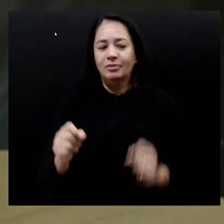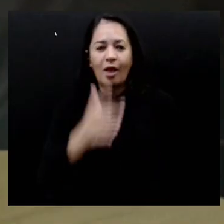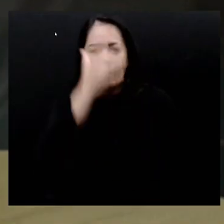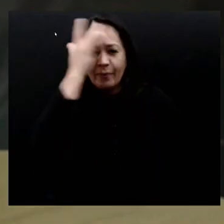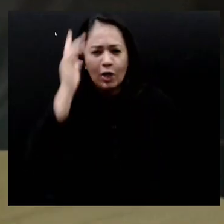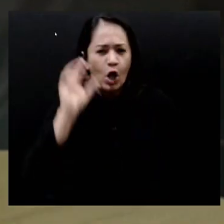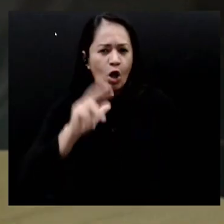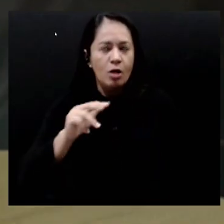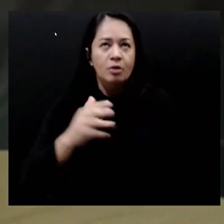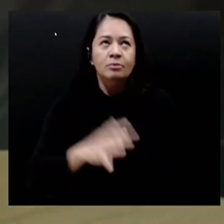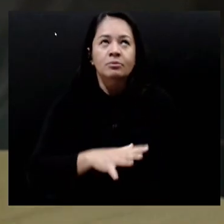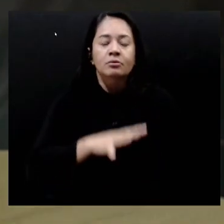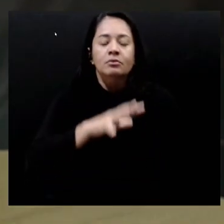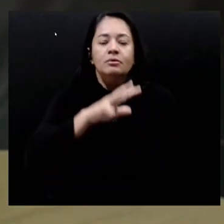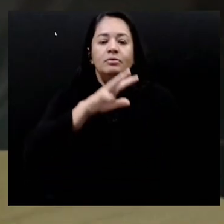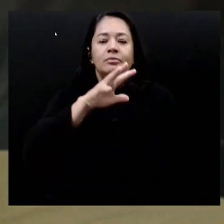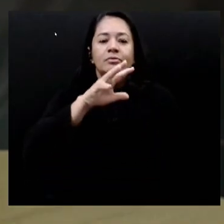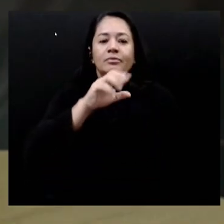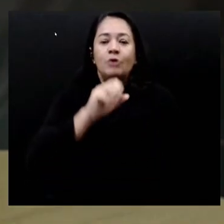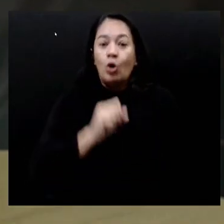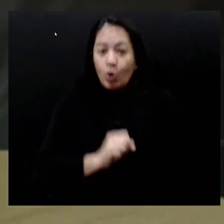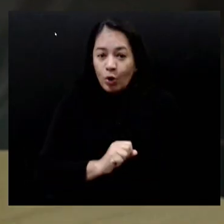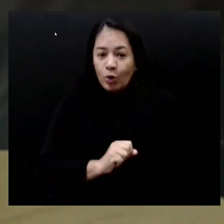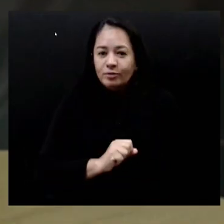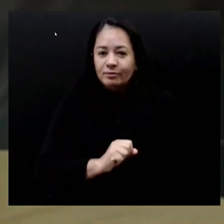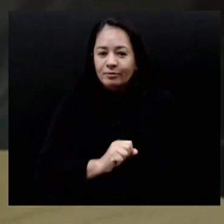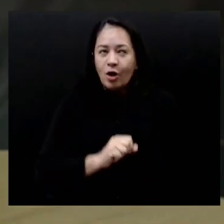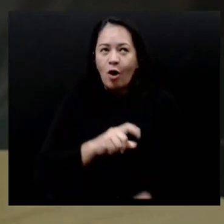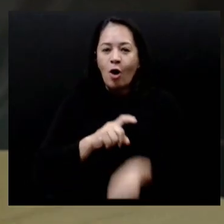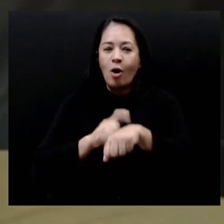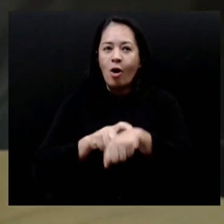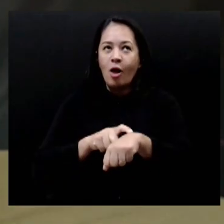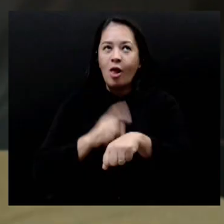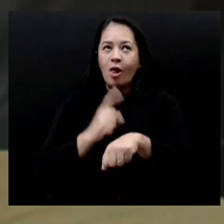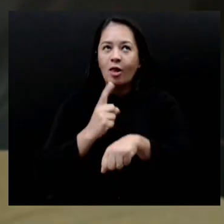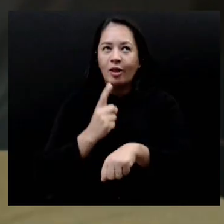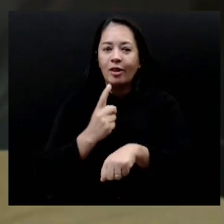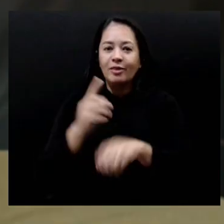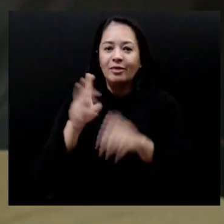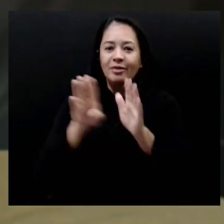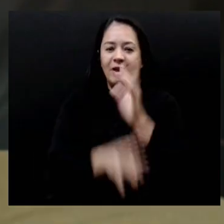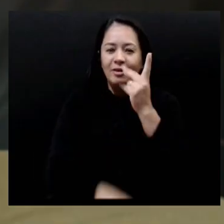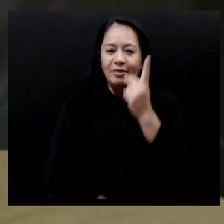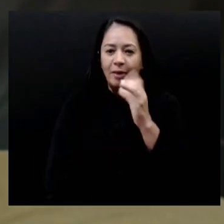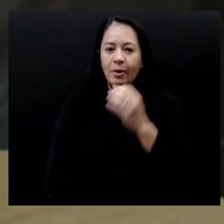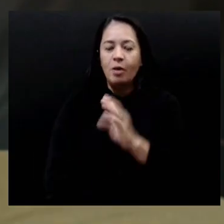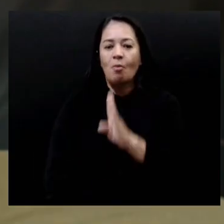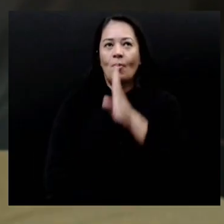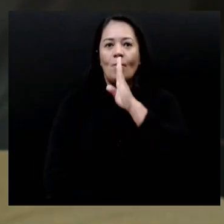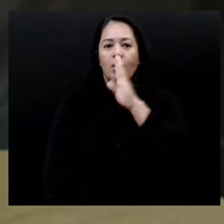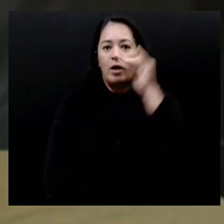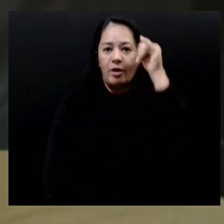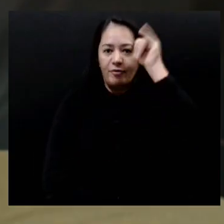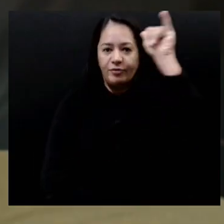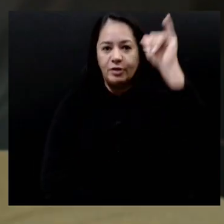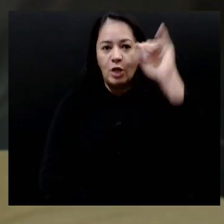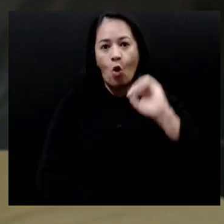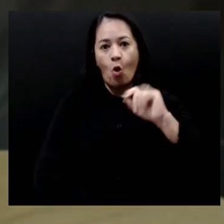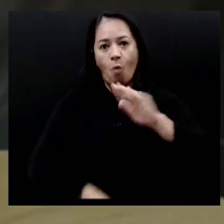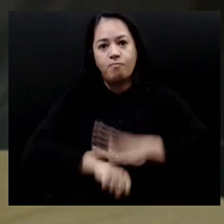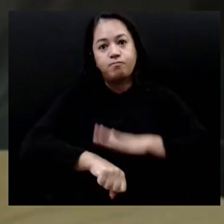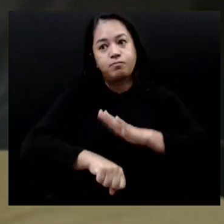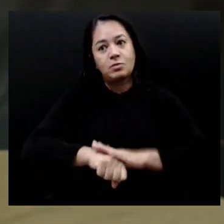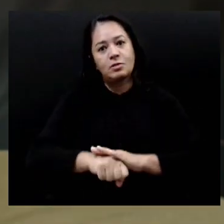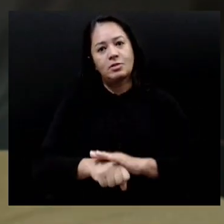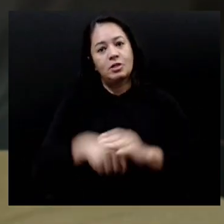fundo, contando até 10, né, para não dizer algo ou fazer algo no calor do momento? A raiva, gente, é um